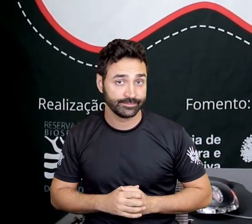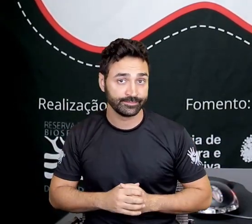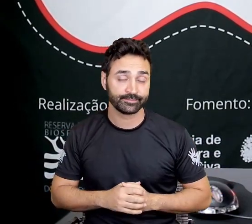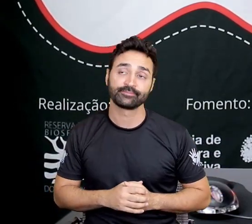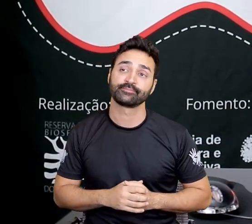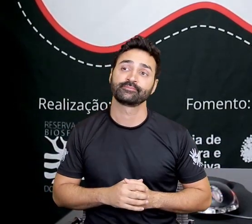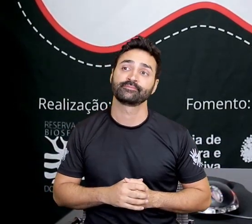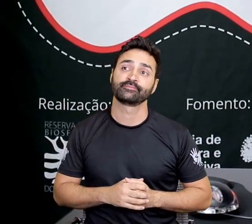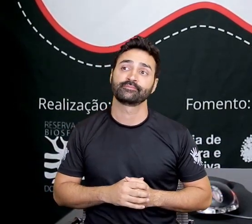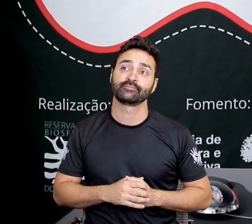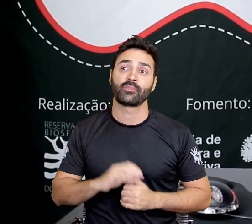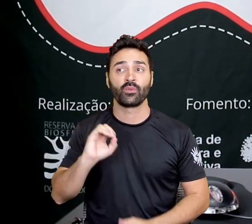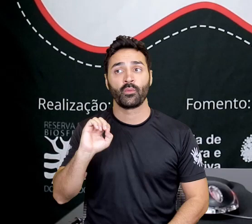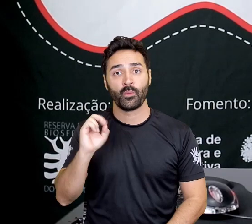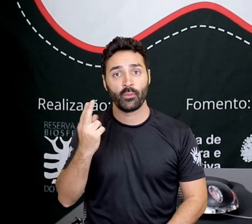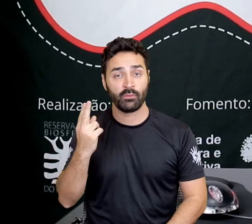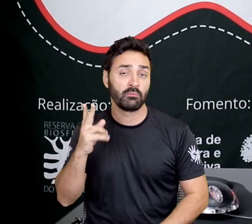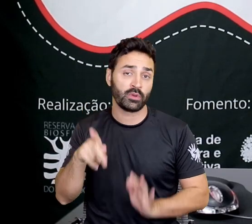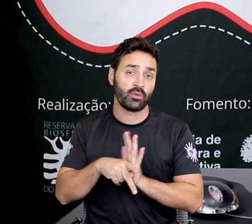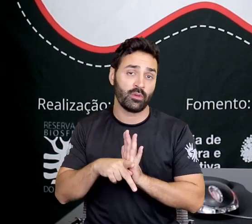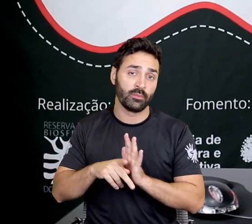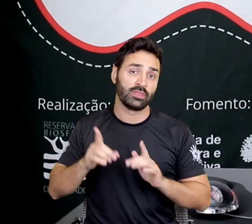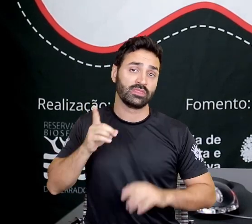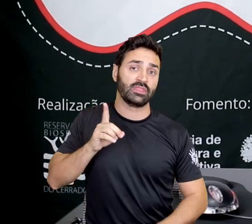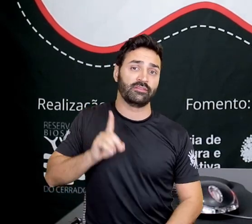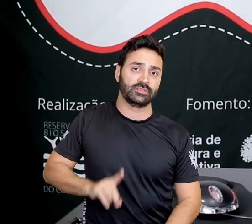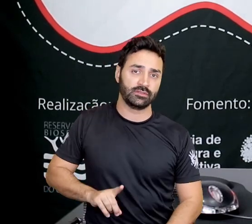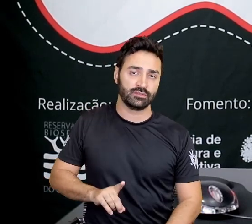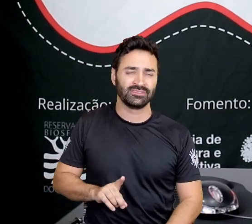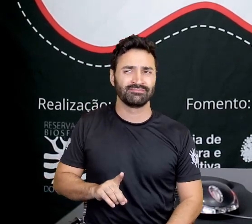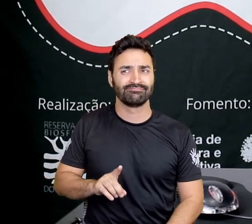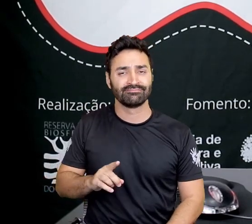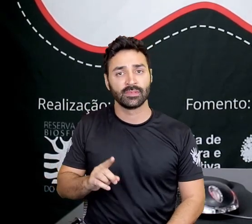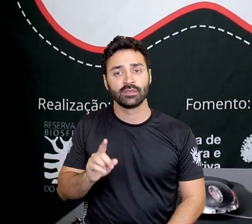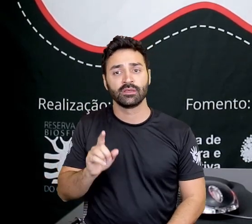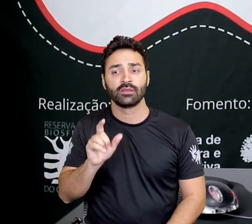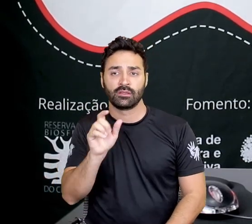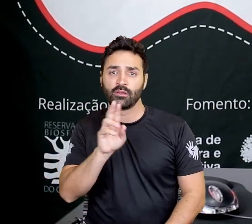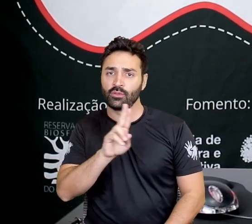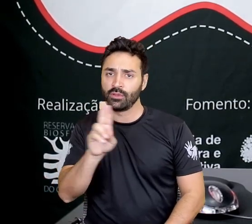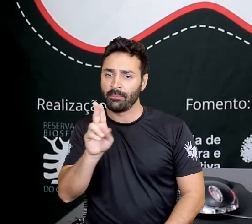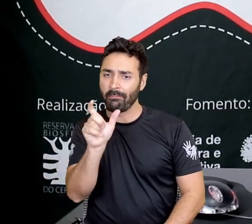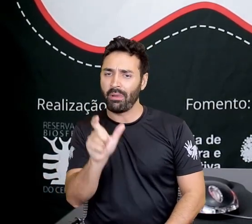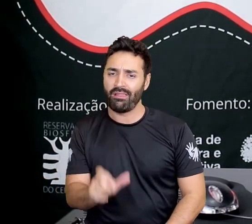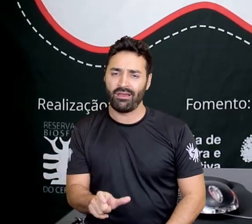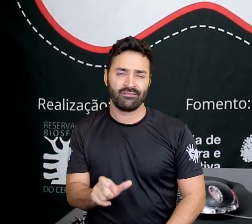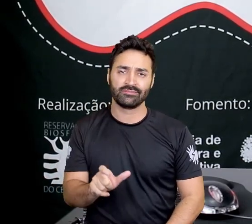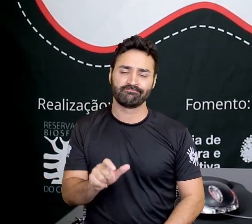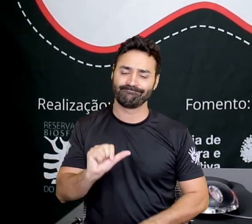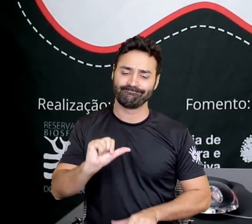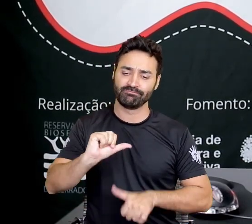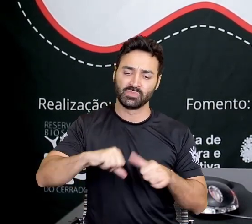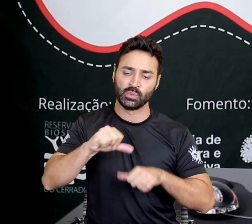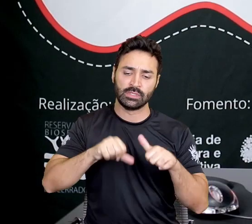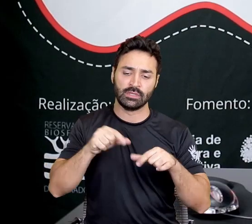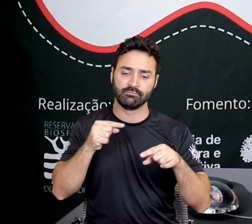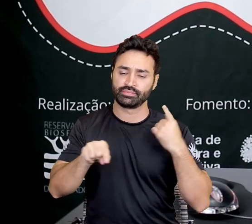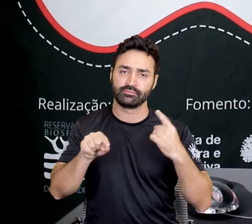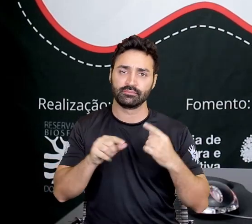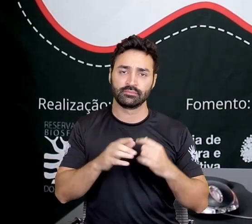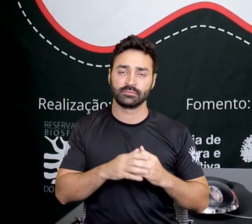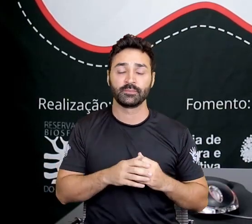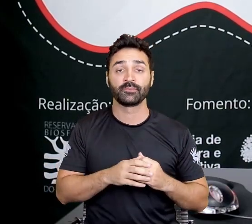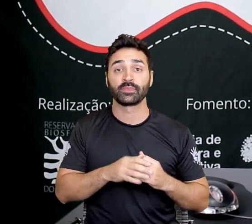ou deficiente. Então, é outro nome que a gente precisa mudar, tá? Por quê? Quando a gente vem